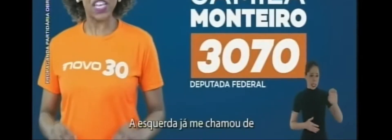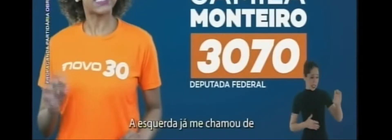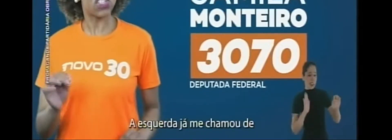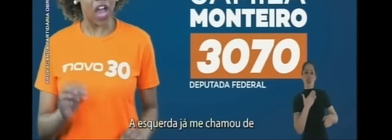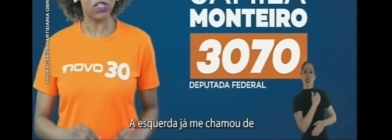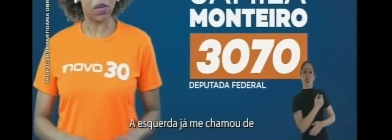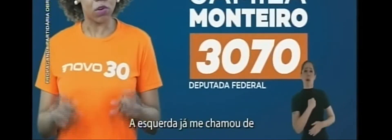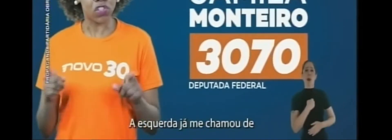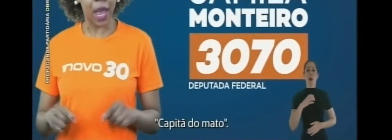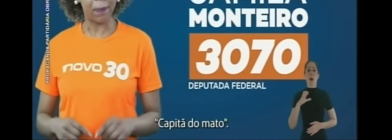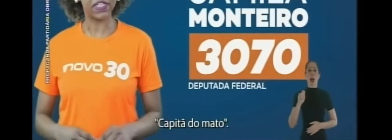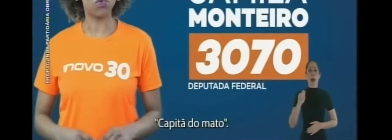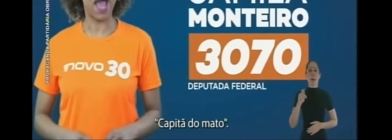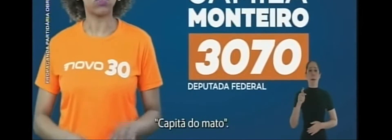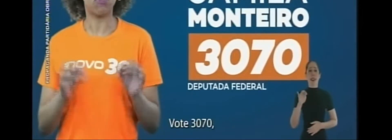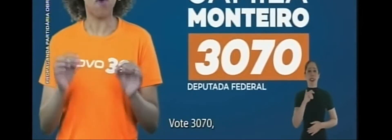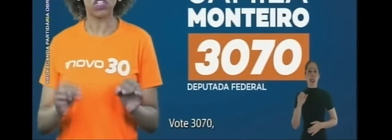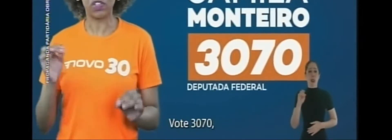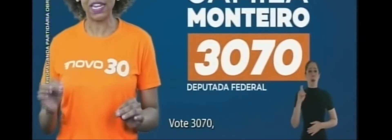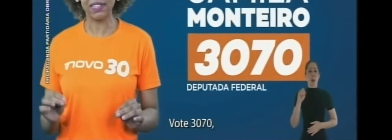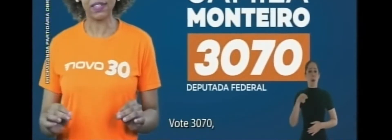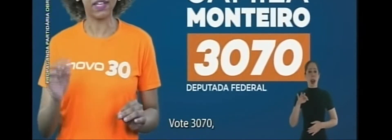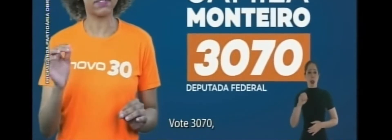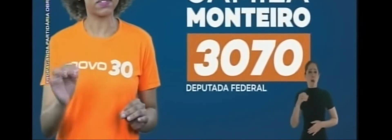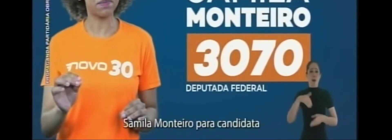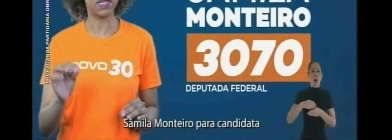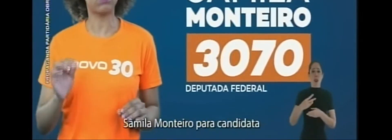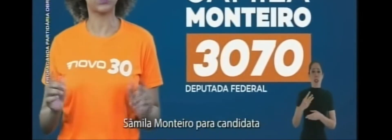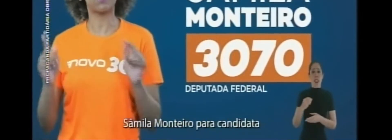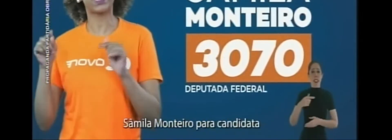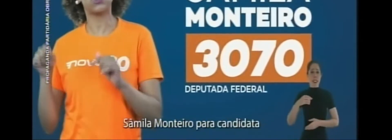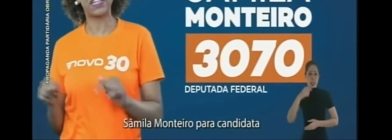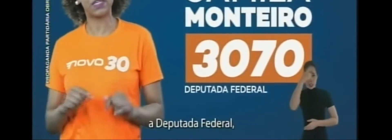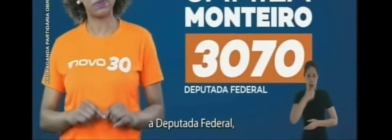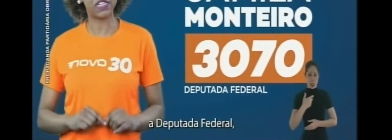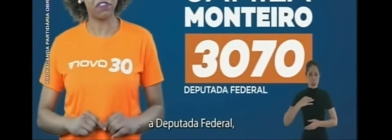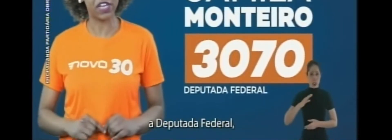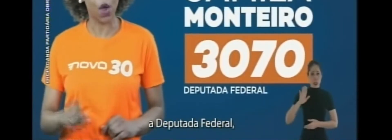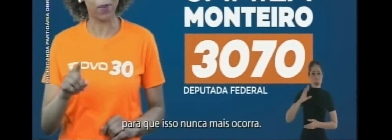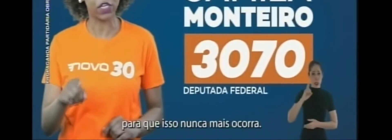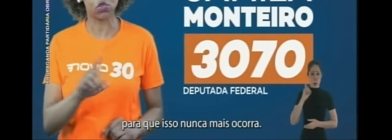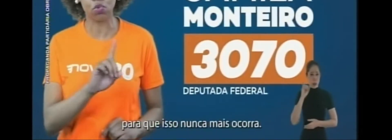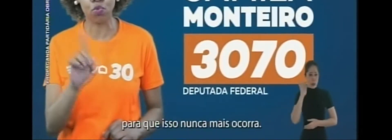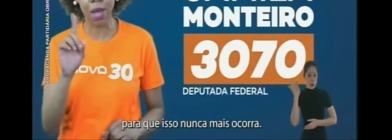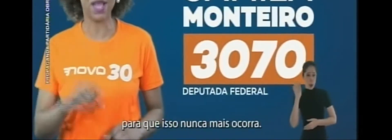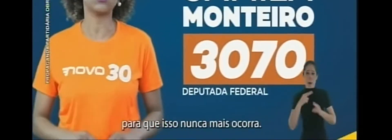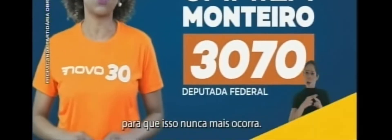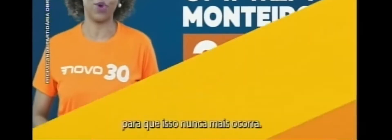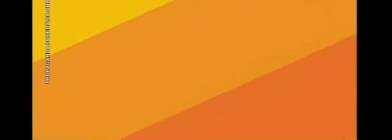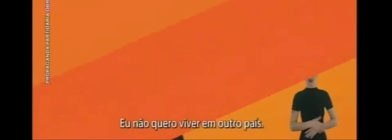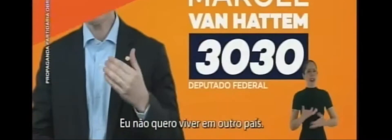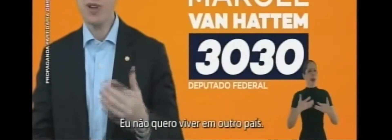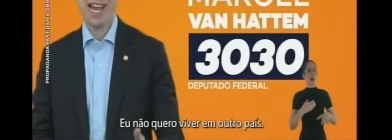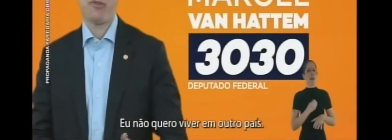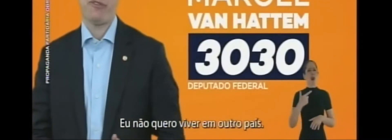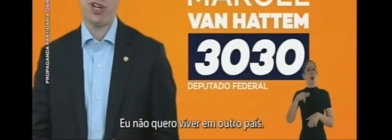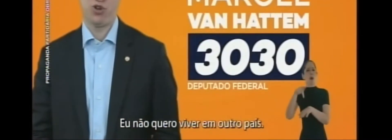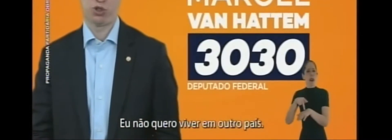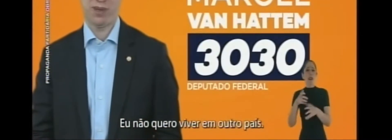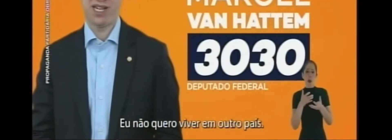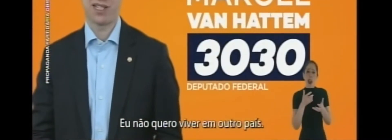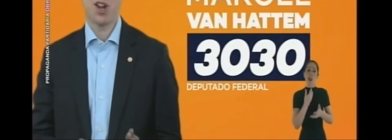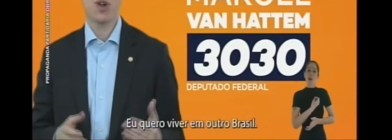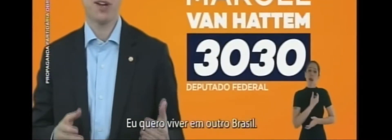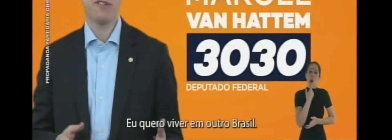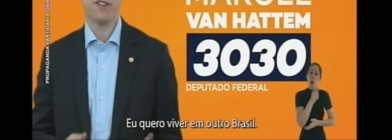A esquerda já me chamou de Capita do Mato. Vote 30-70, Samela Monteiro, para a candidata a deputada federal, para que isso nunca mais ocorra. Eu não quero